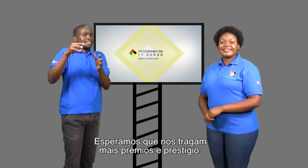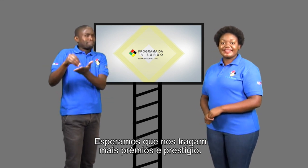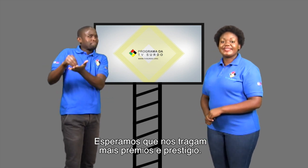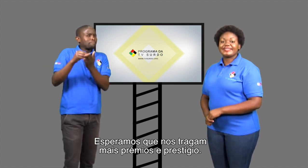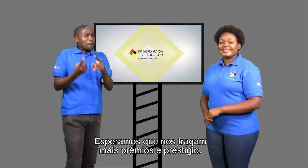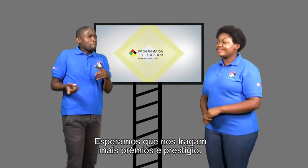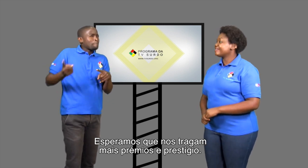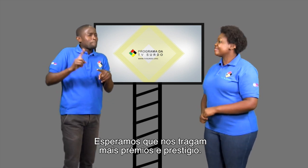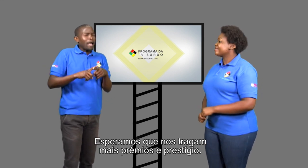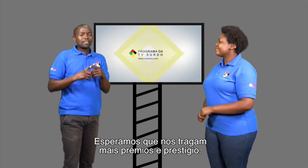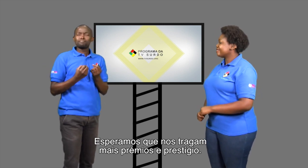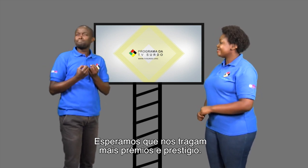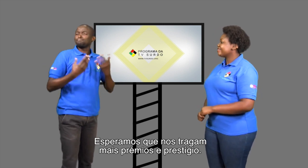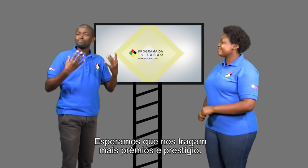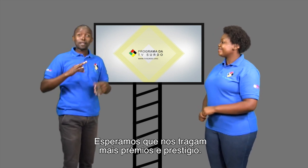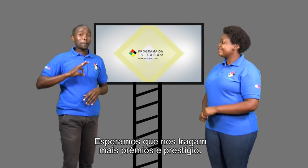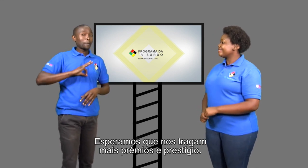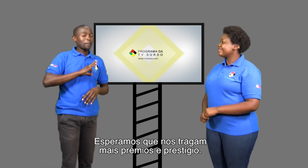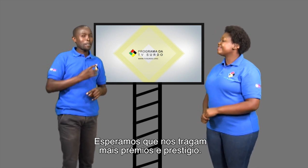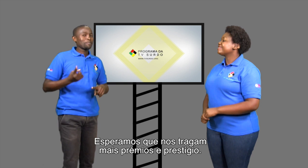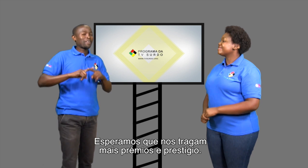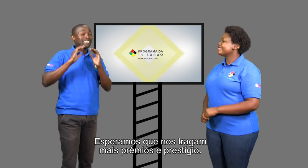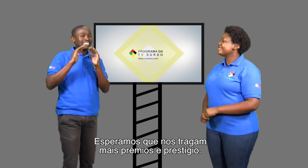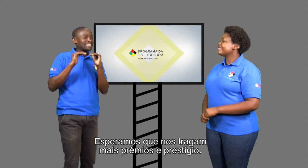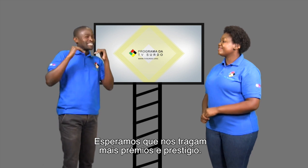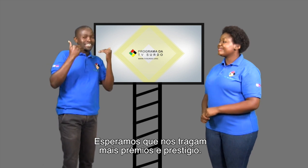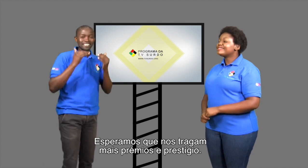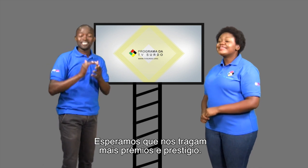Esperamos que nos tragam mais prêmios e prestígio.